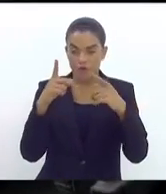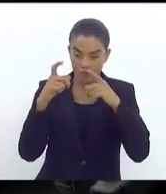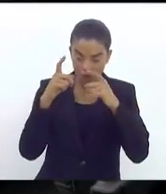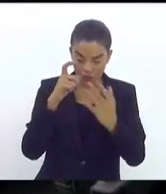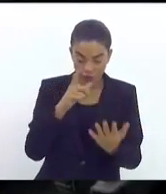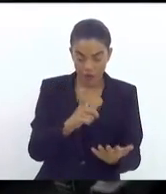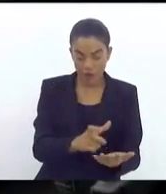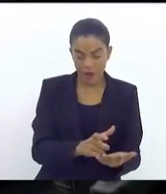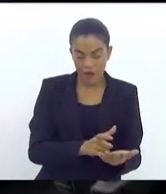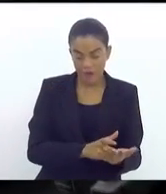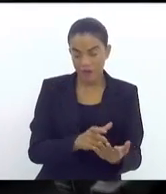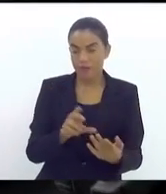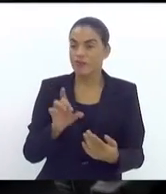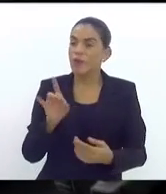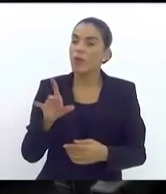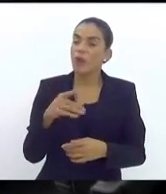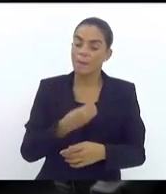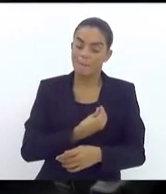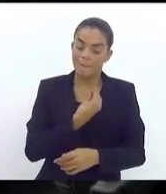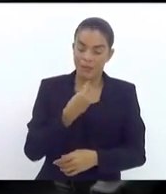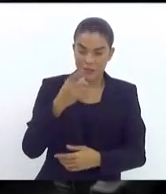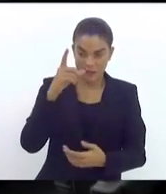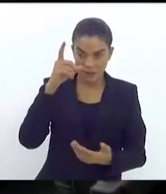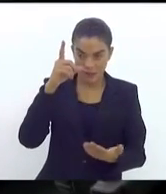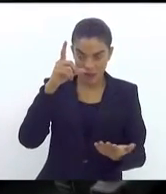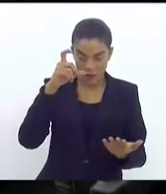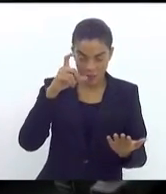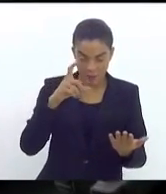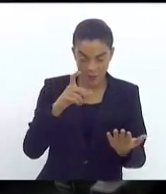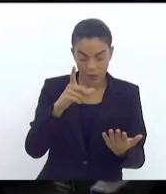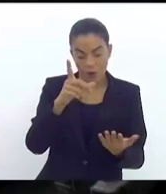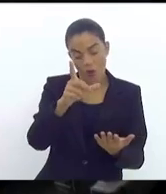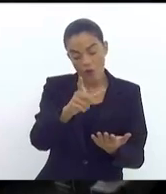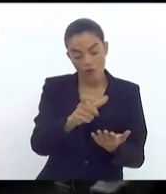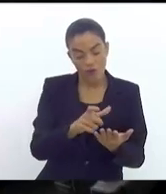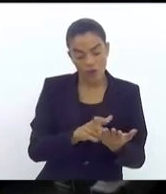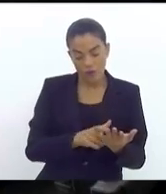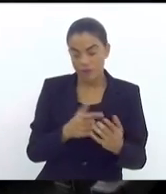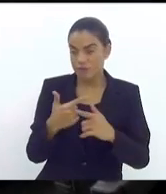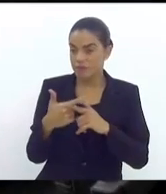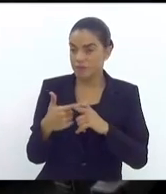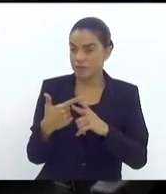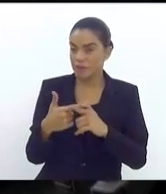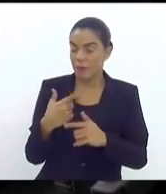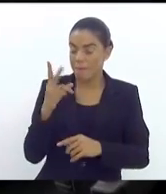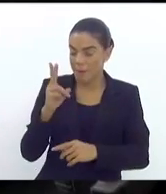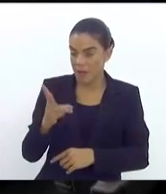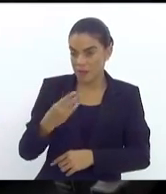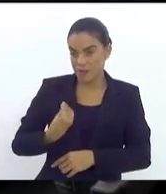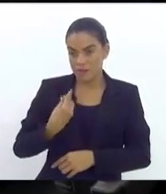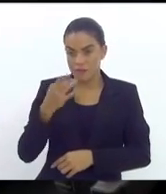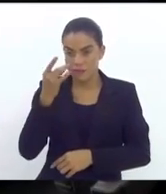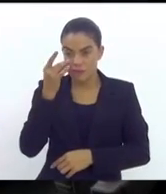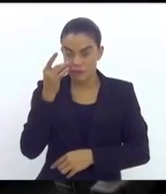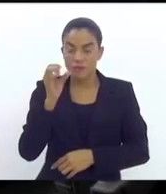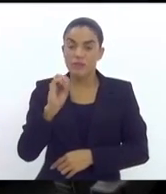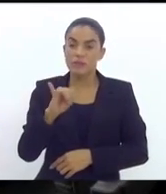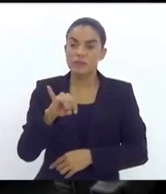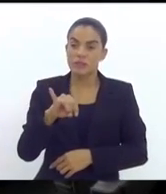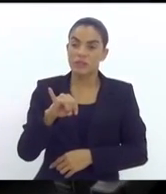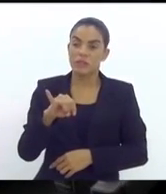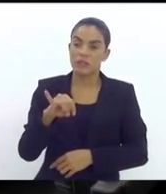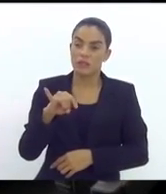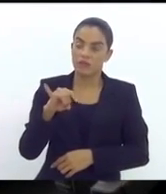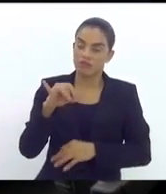a questão de que não se trata se é presencial ou fotográfico, se trata do método, porque mesmo que seja presencial, se feito